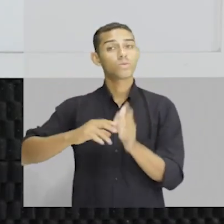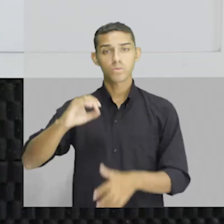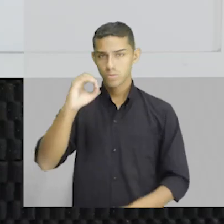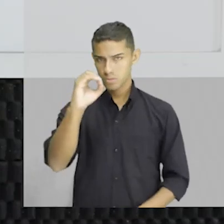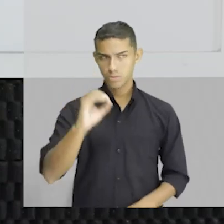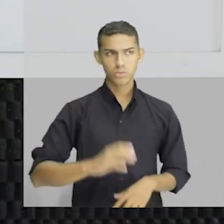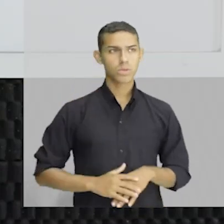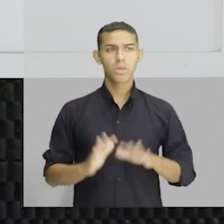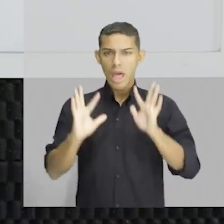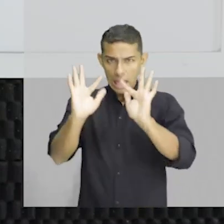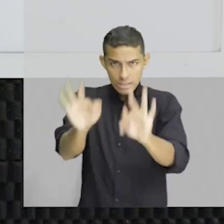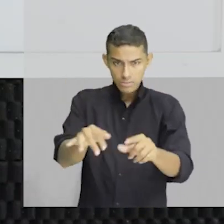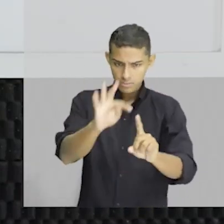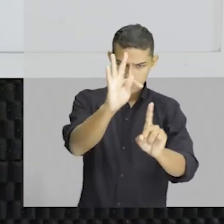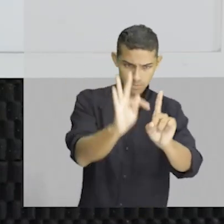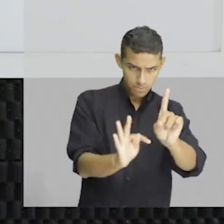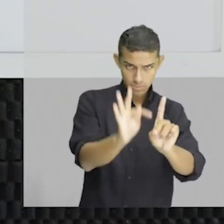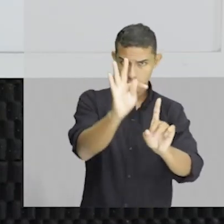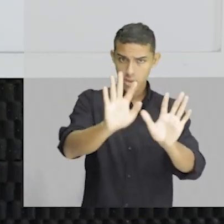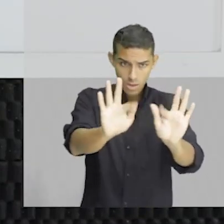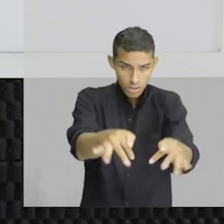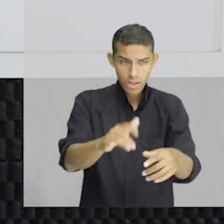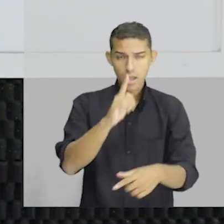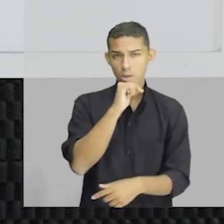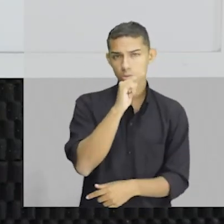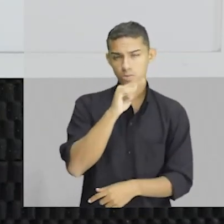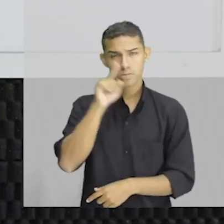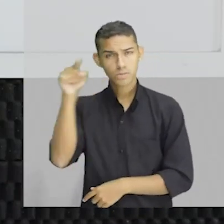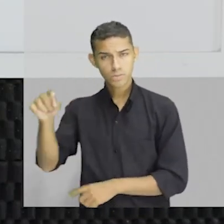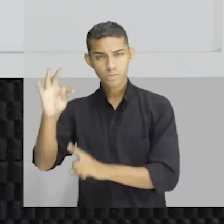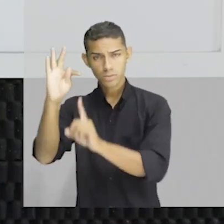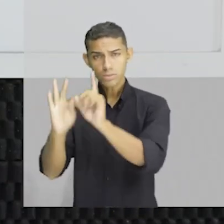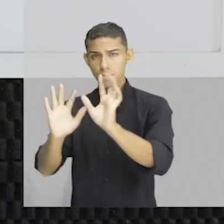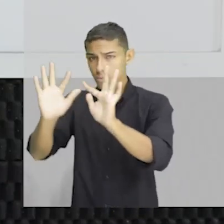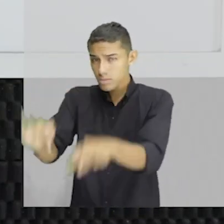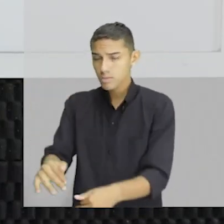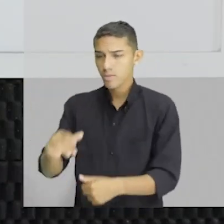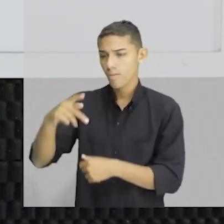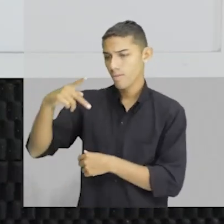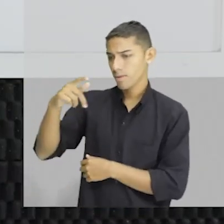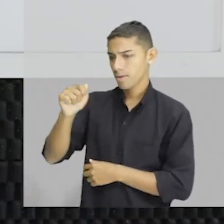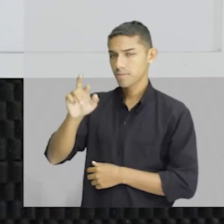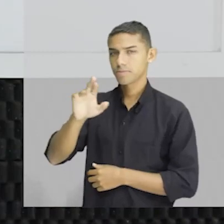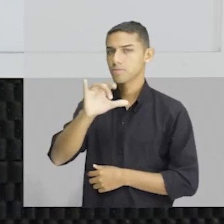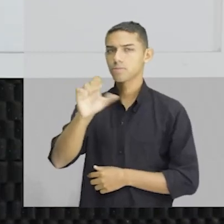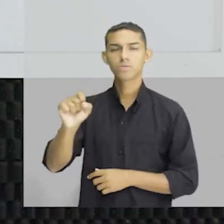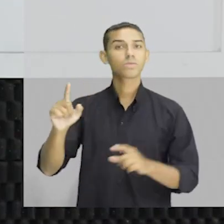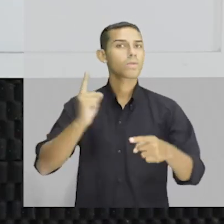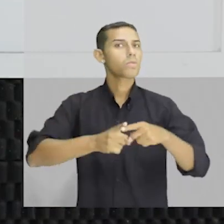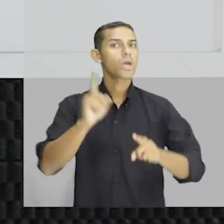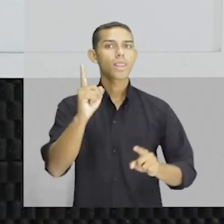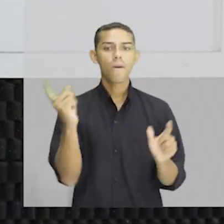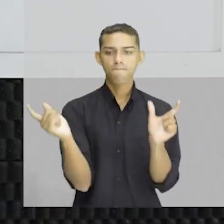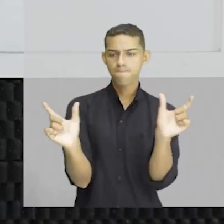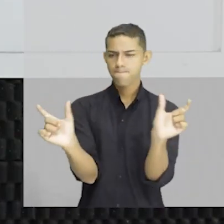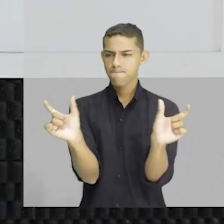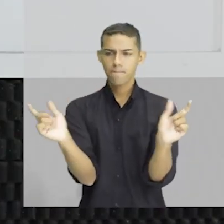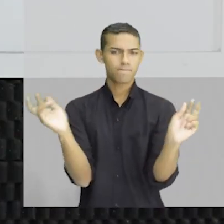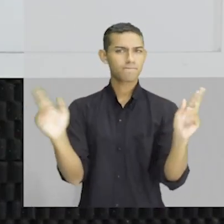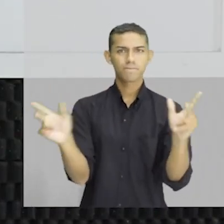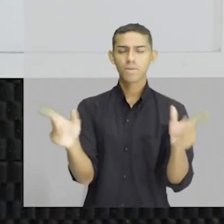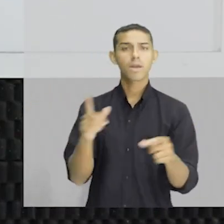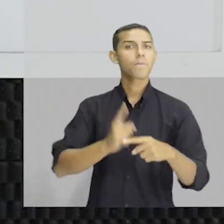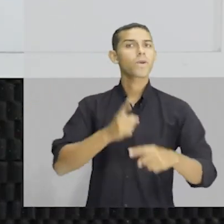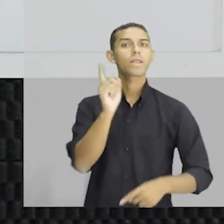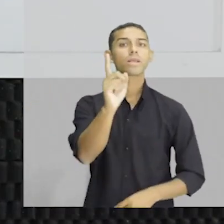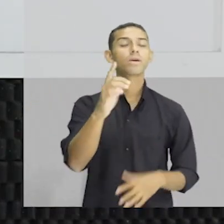final da água Nem botei temperatura final do parafuso porque que eu não fiz essa diferenciação não fiz essa